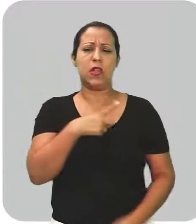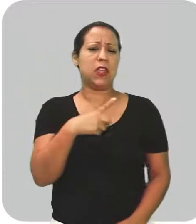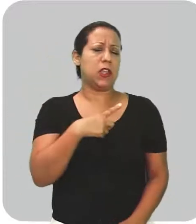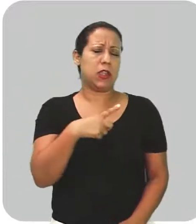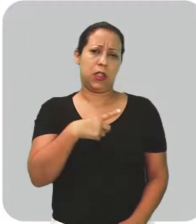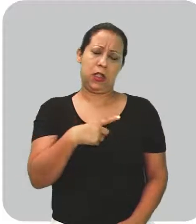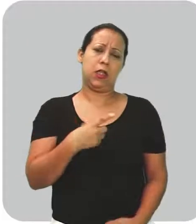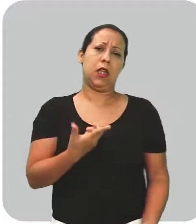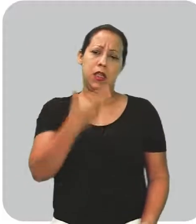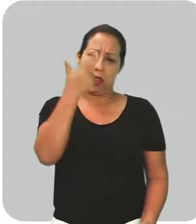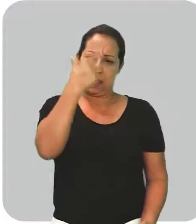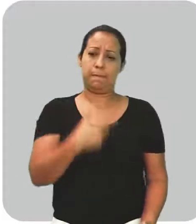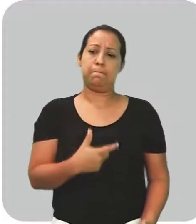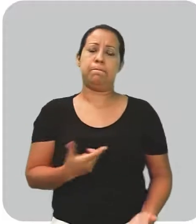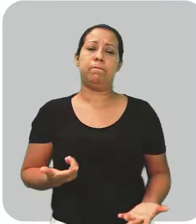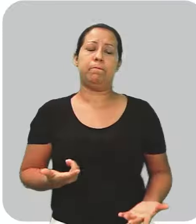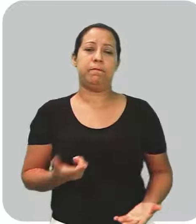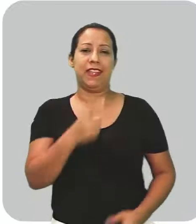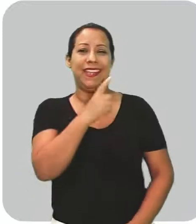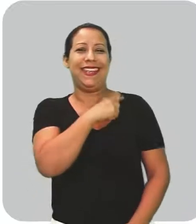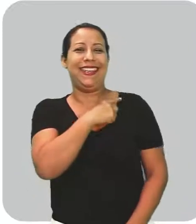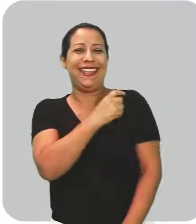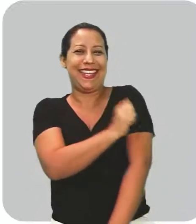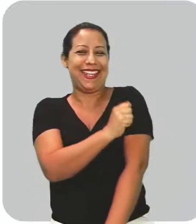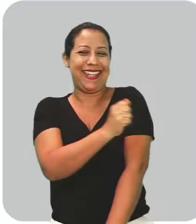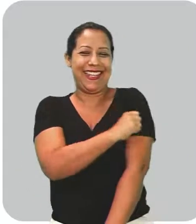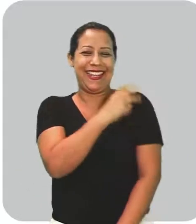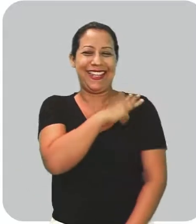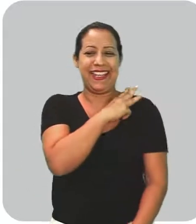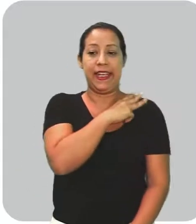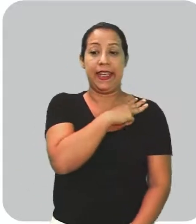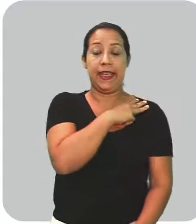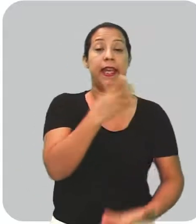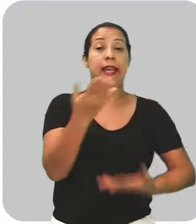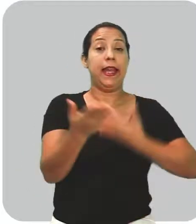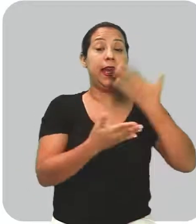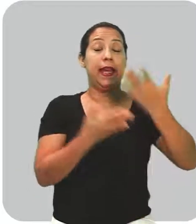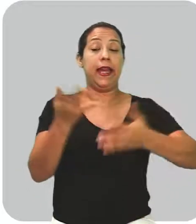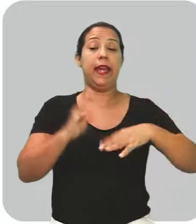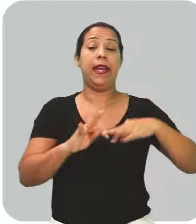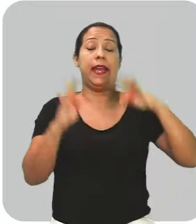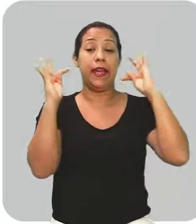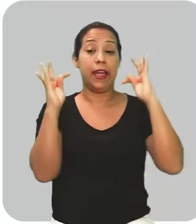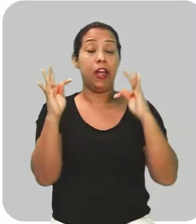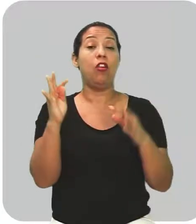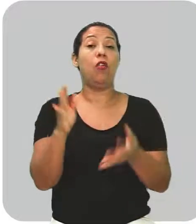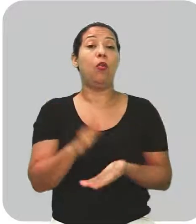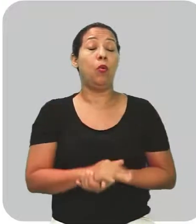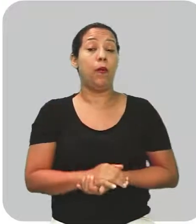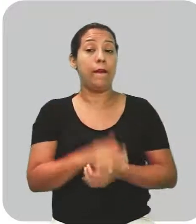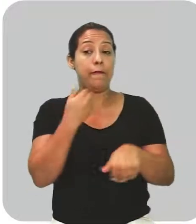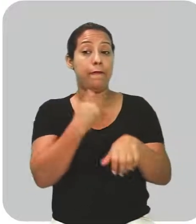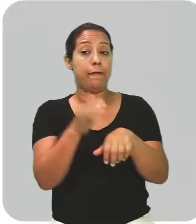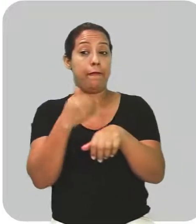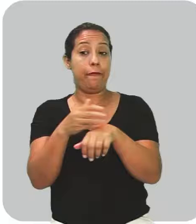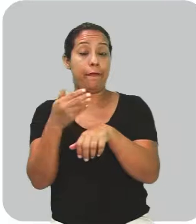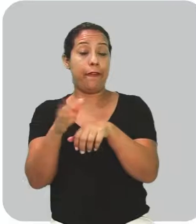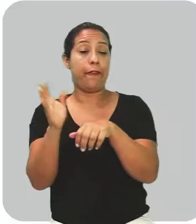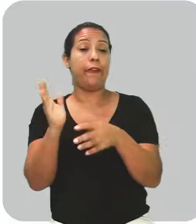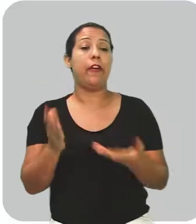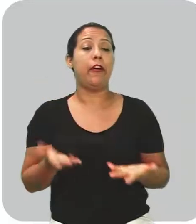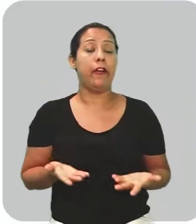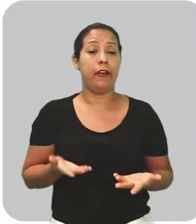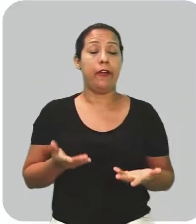aí, aluno, terceirão mediação. Vamos lá? Exercitando. Qual o X da questão?